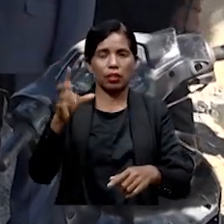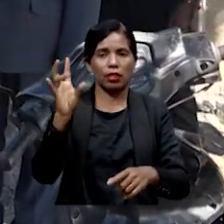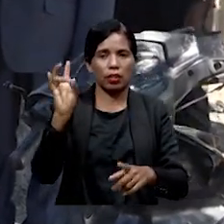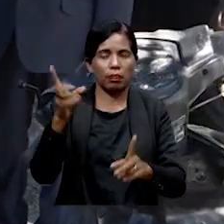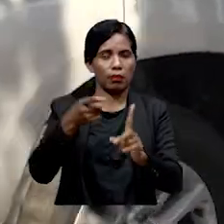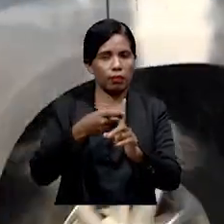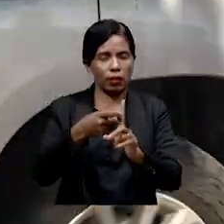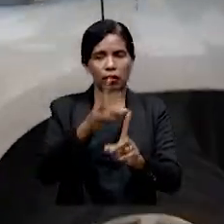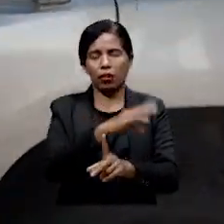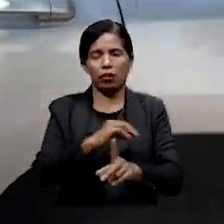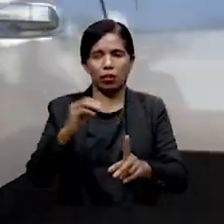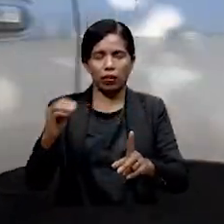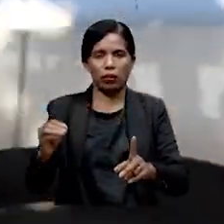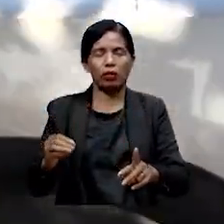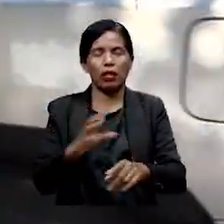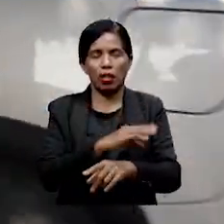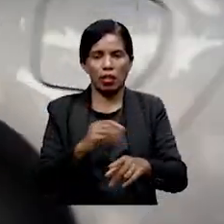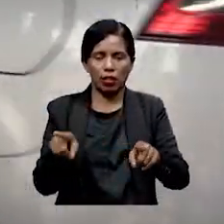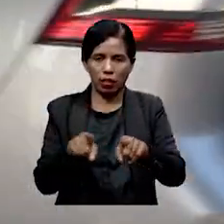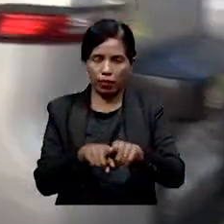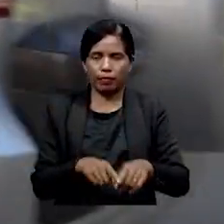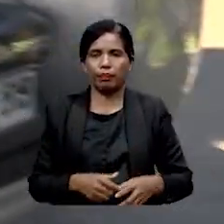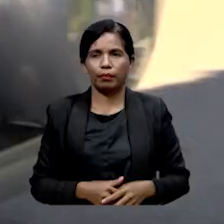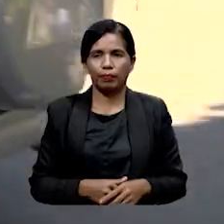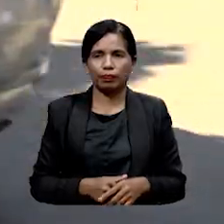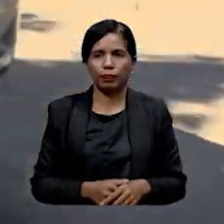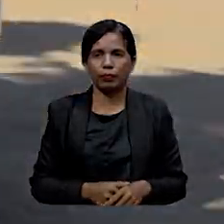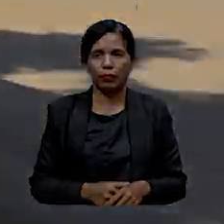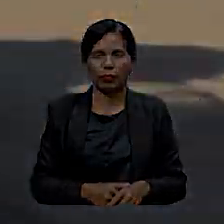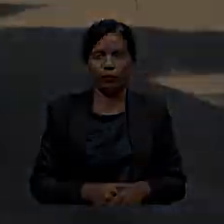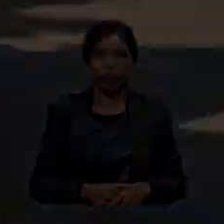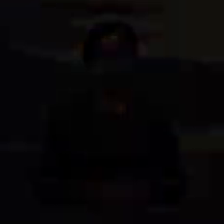nudar pessoa eminente G7 Plus nian Jimmy Fernandez, Juvial da Costa, GMN.